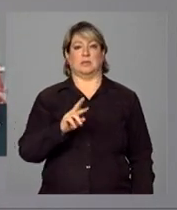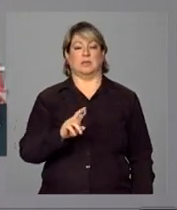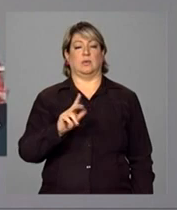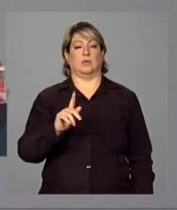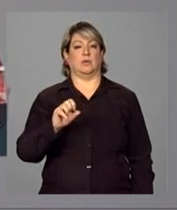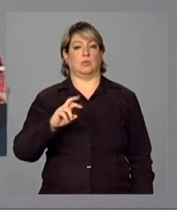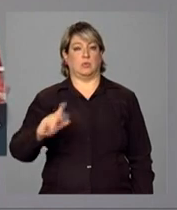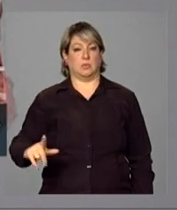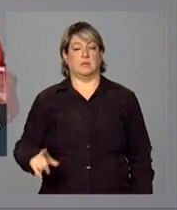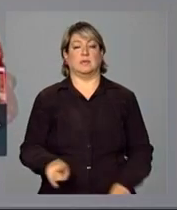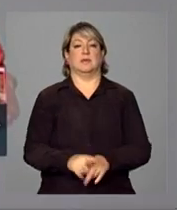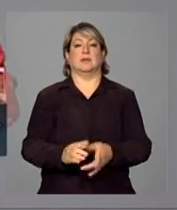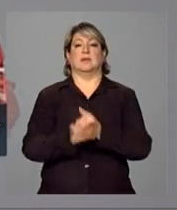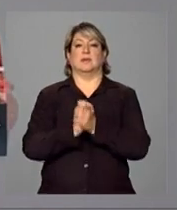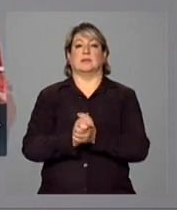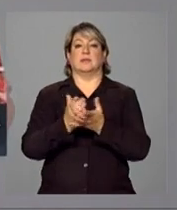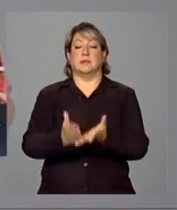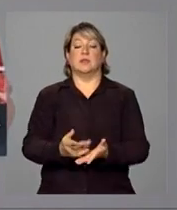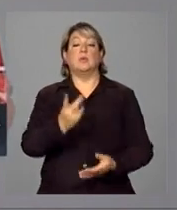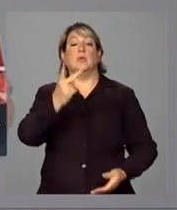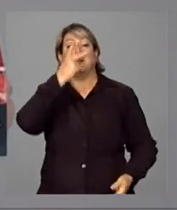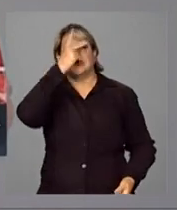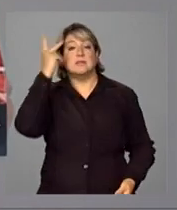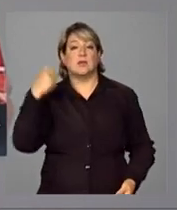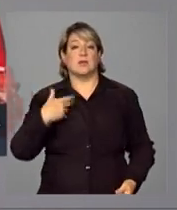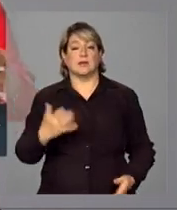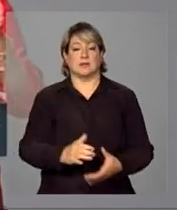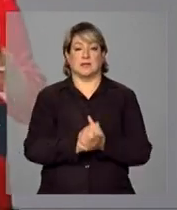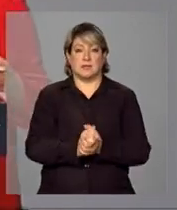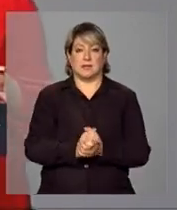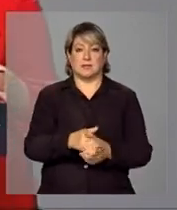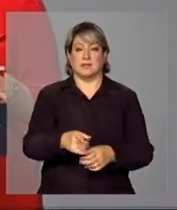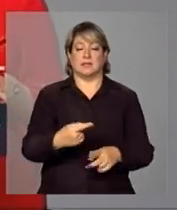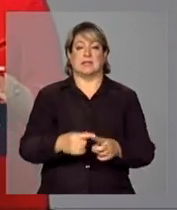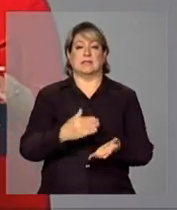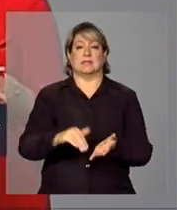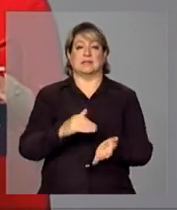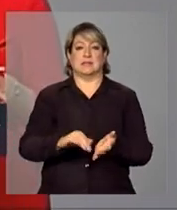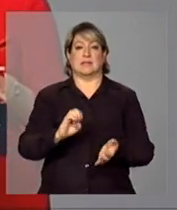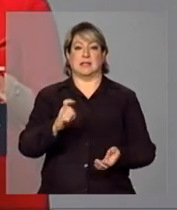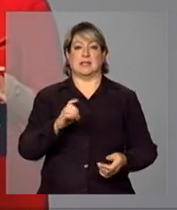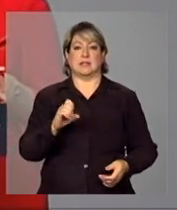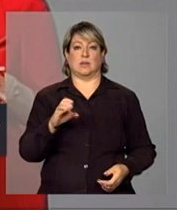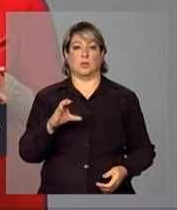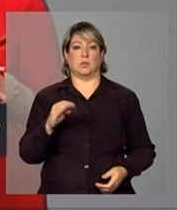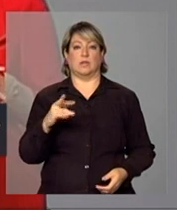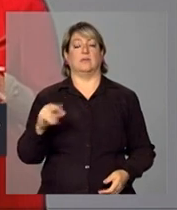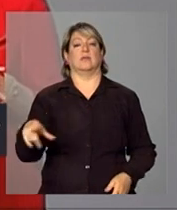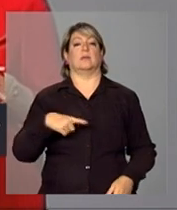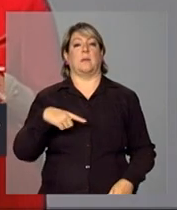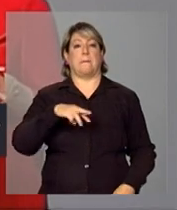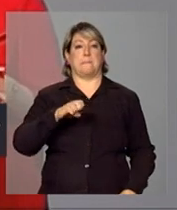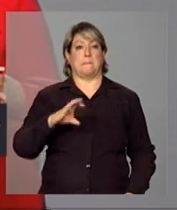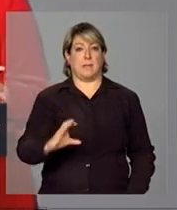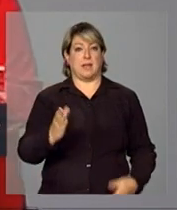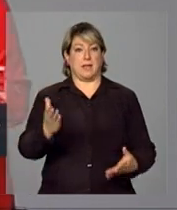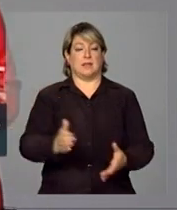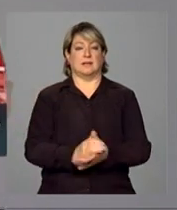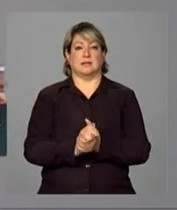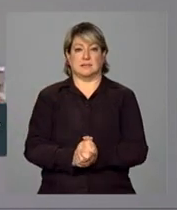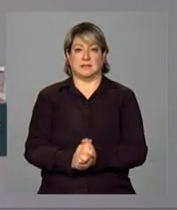Queria cumprimentar duas pessoas: o secretário executivo do Ministério de Educação e